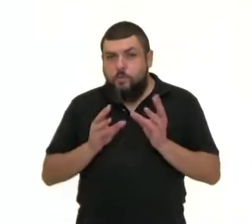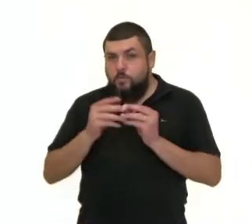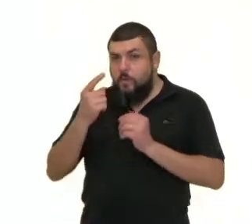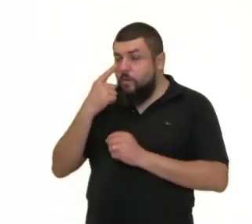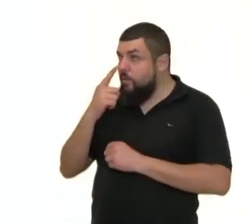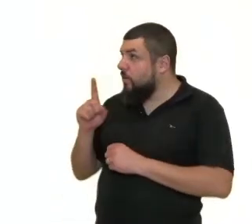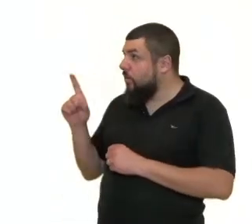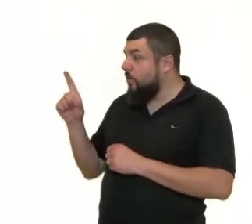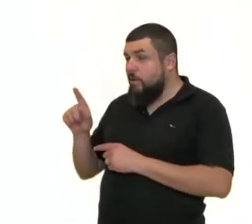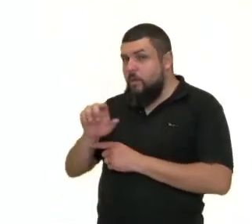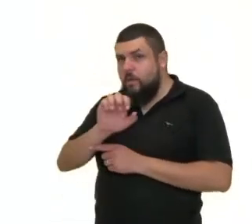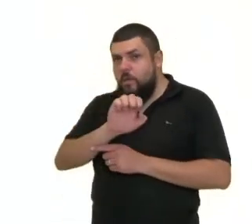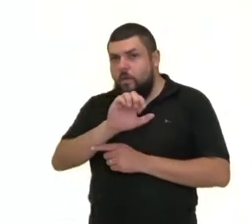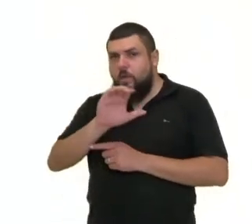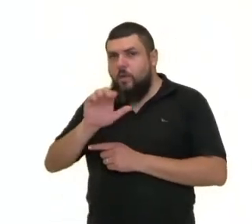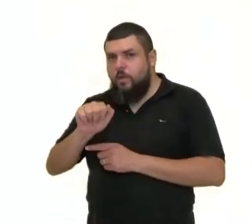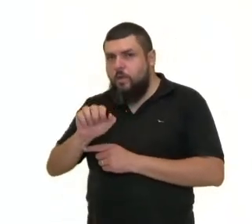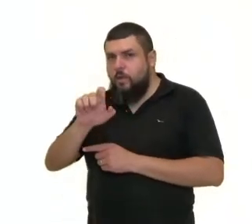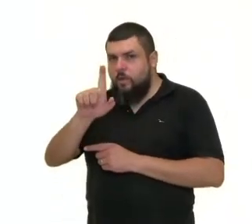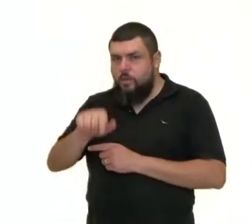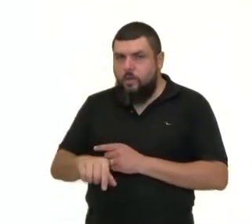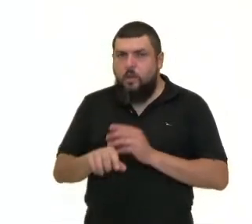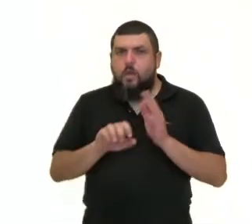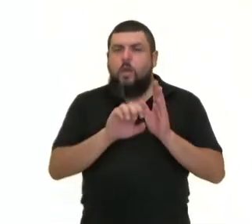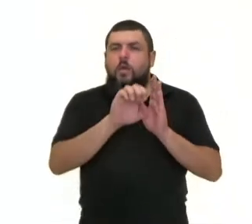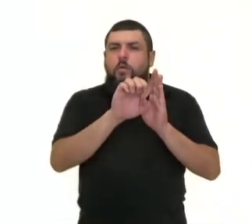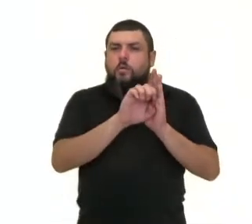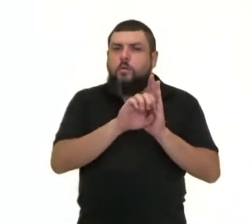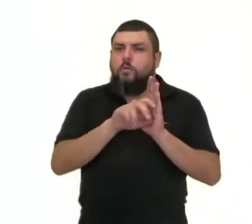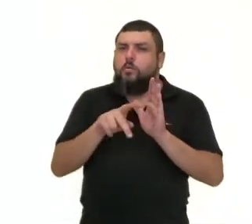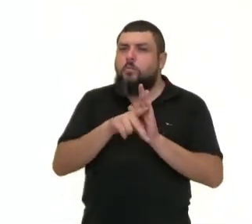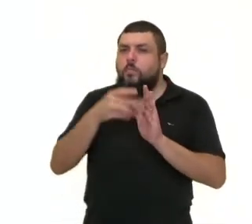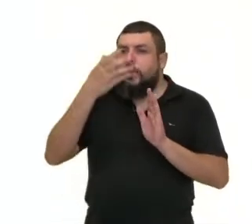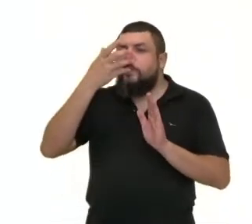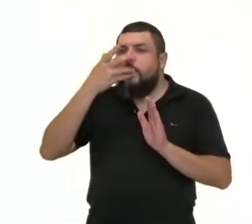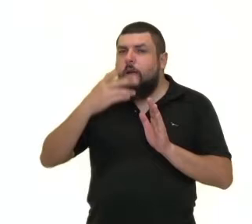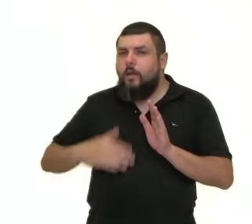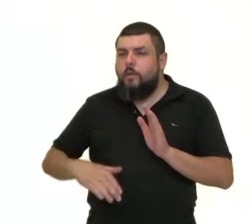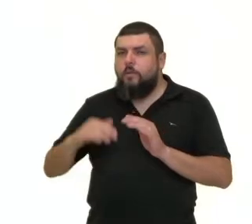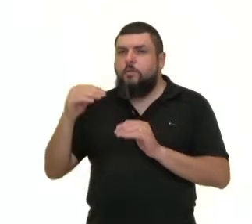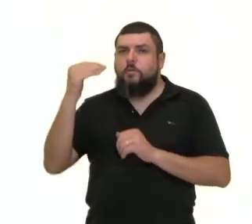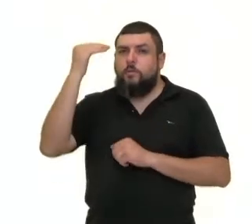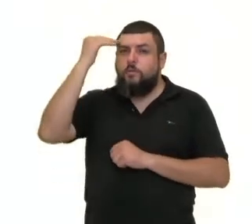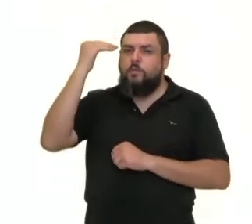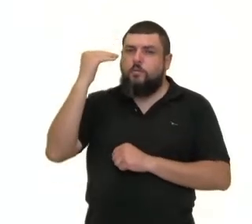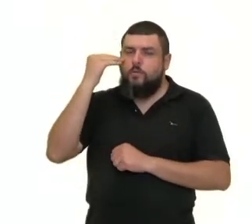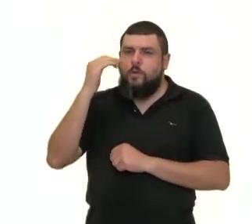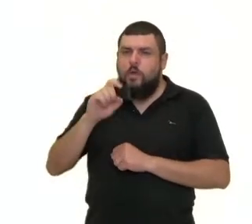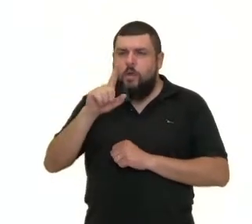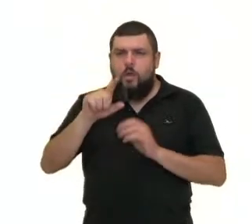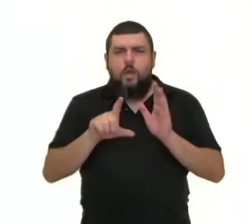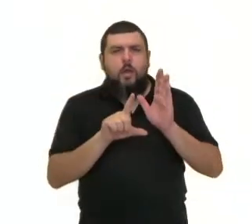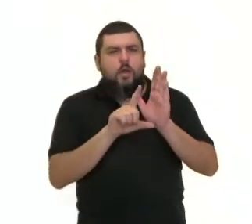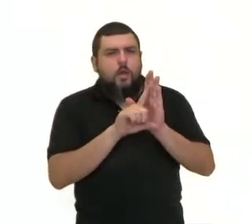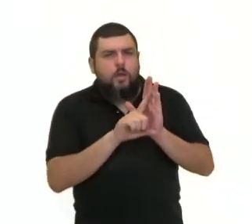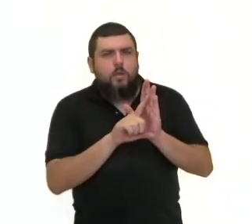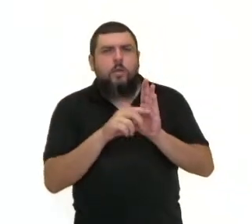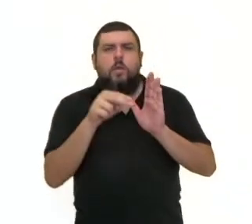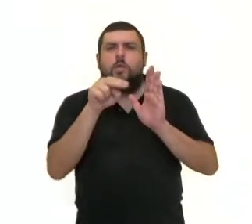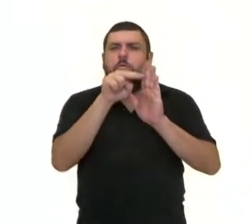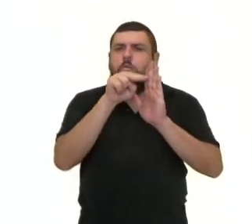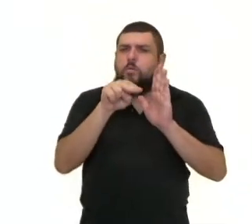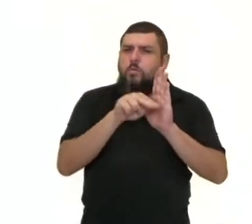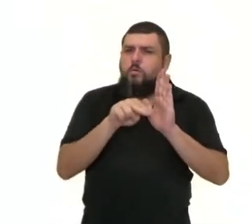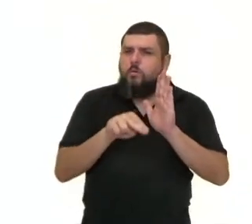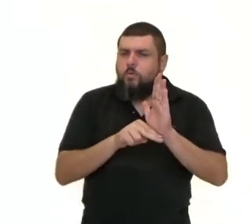é o Estatuto da Criança e do Adolescente. É um estatuto, né, são leis e normas que protegem ali as crianças e o